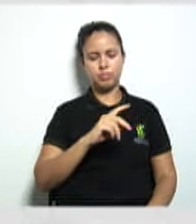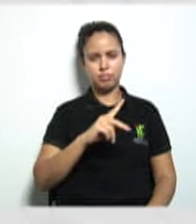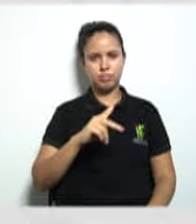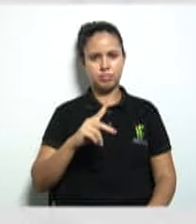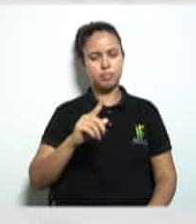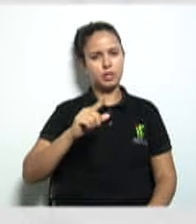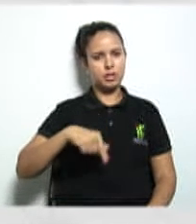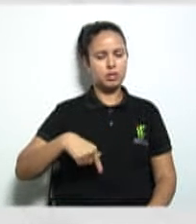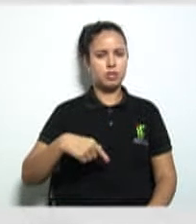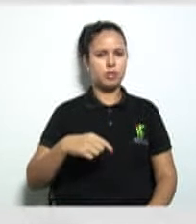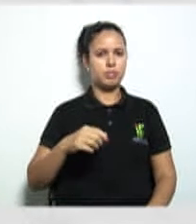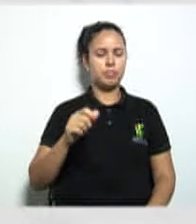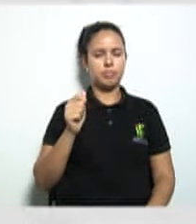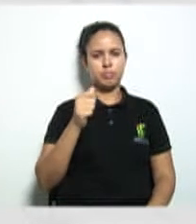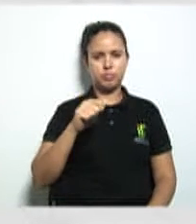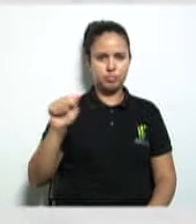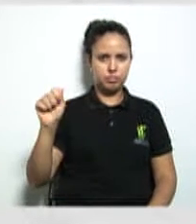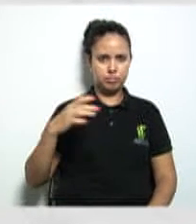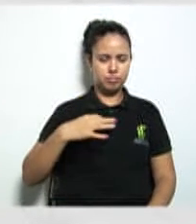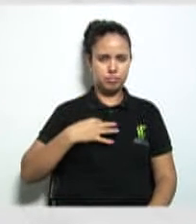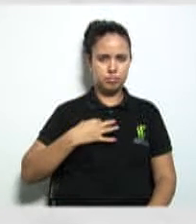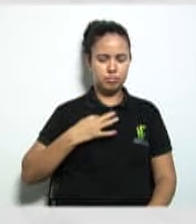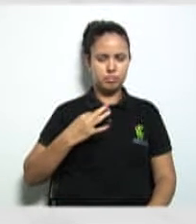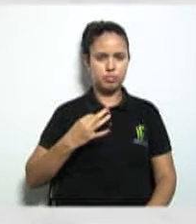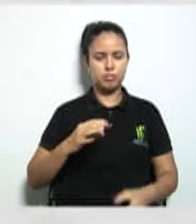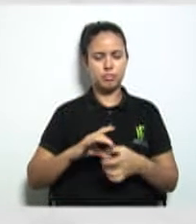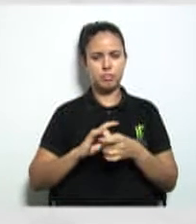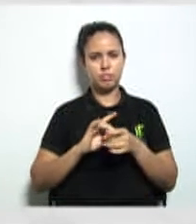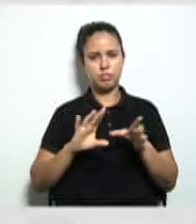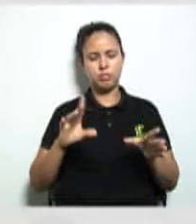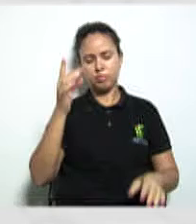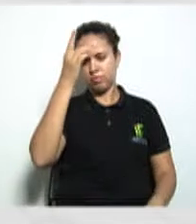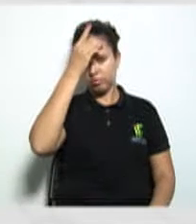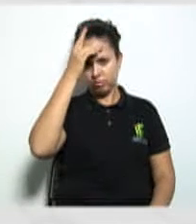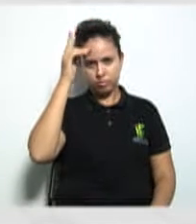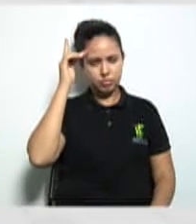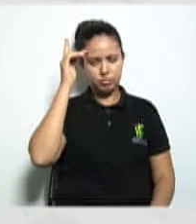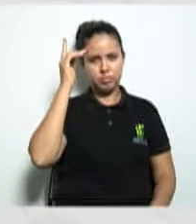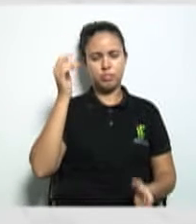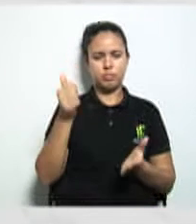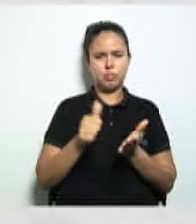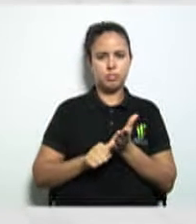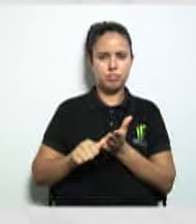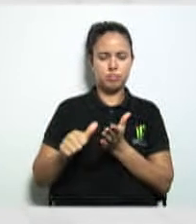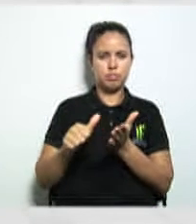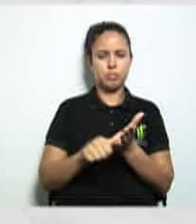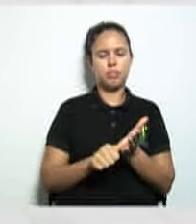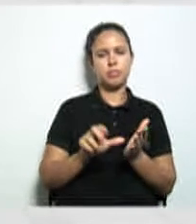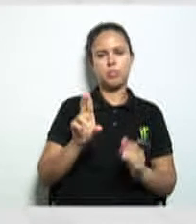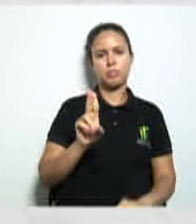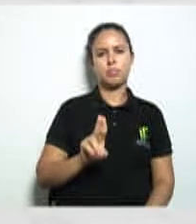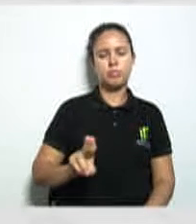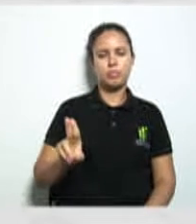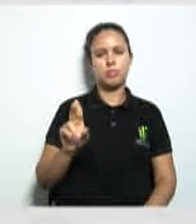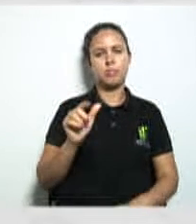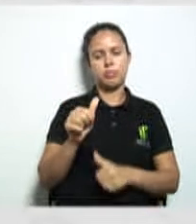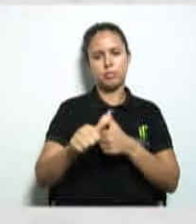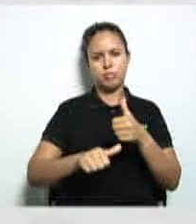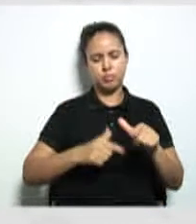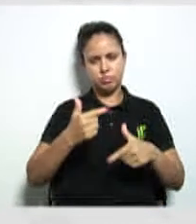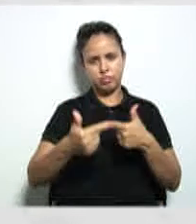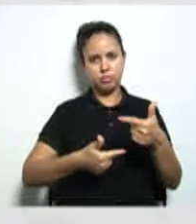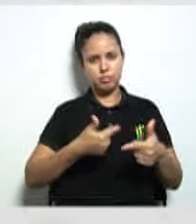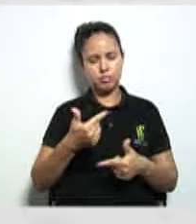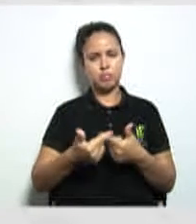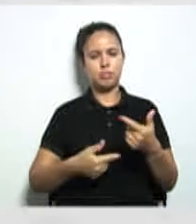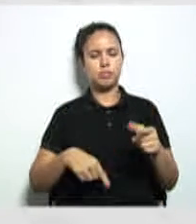voluntárias abertas a todas as pessoas aptas a utilizar os seus serviços e assumir